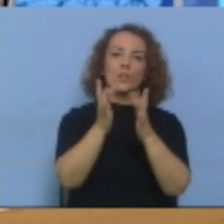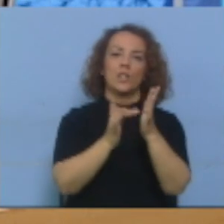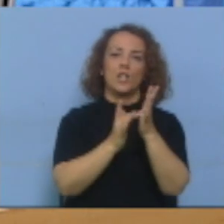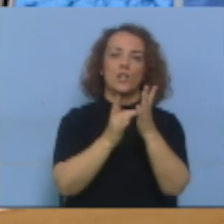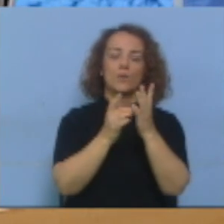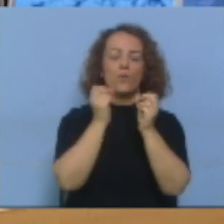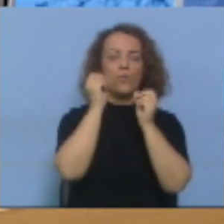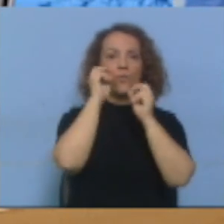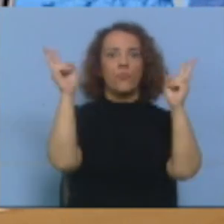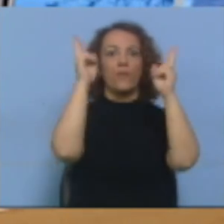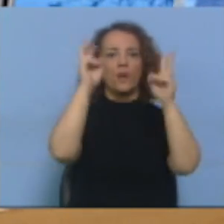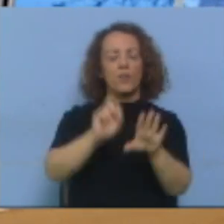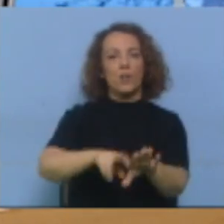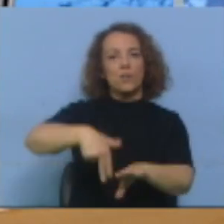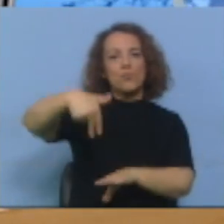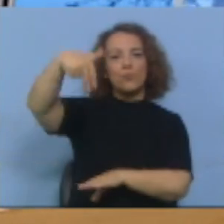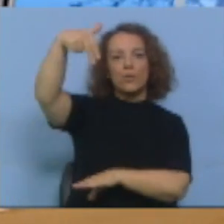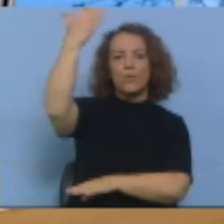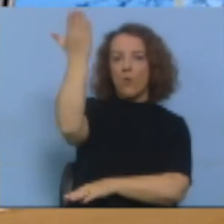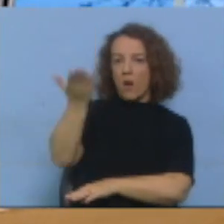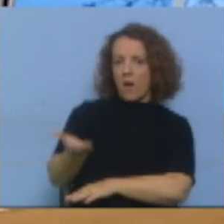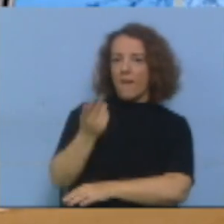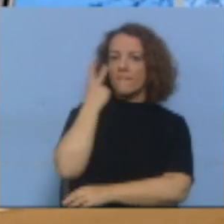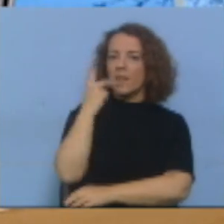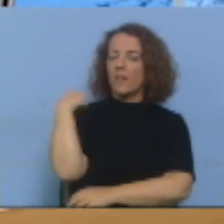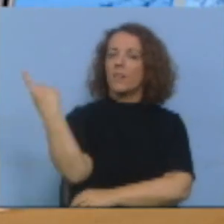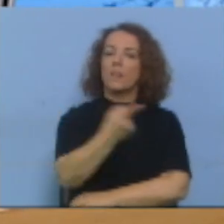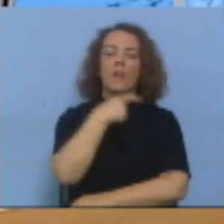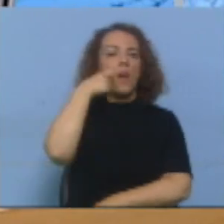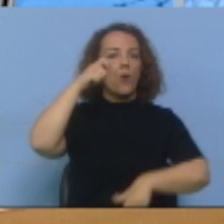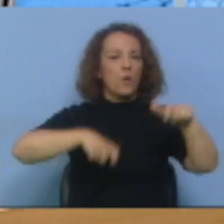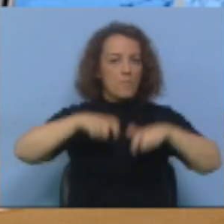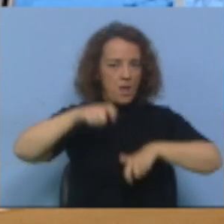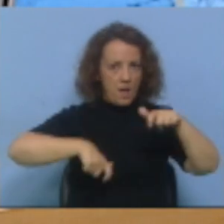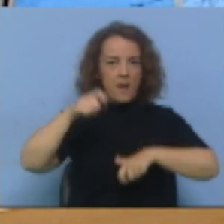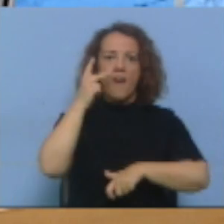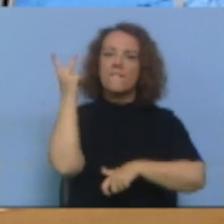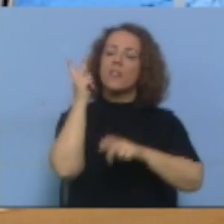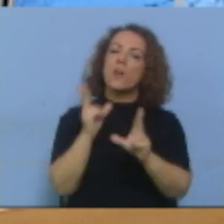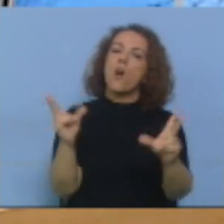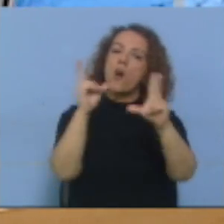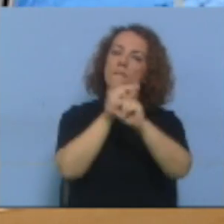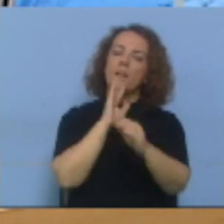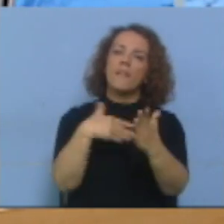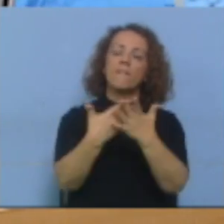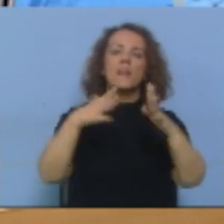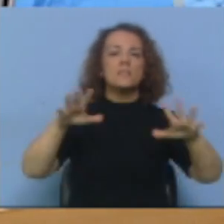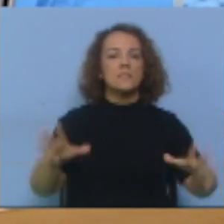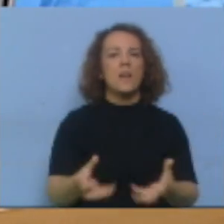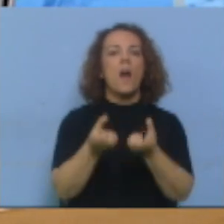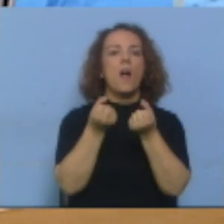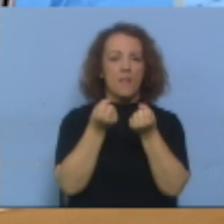ressuscitado, que se torna presente na vida da humanidade, dá esta vida nova, esta salvação e nos